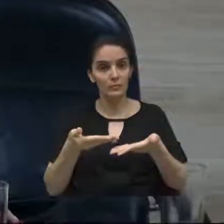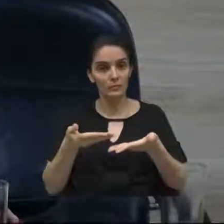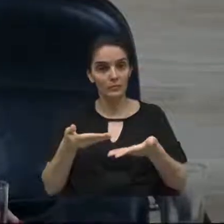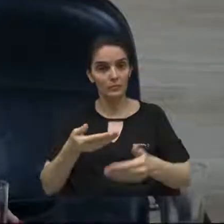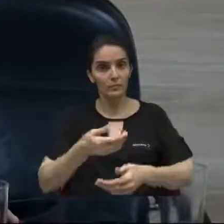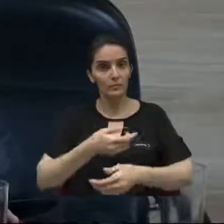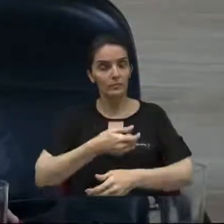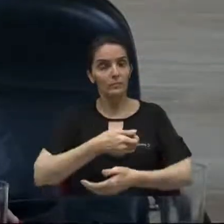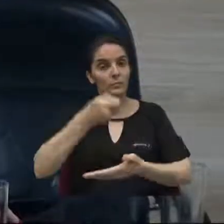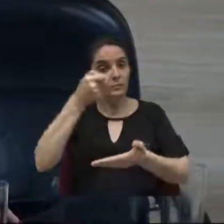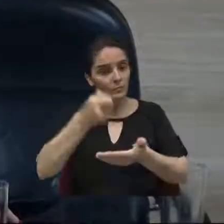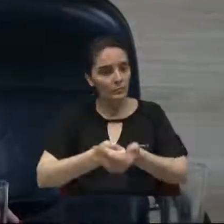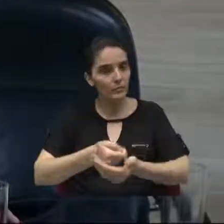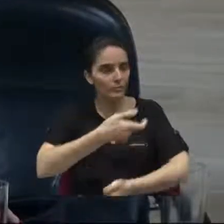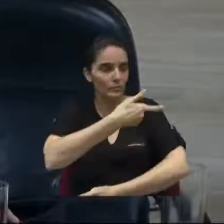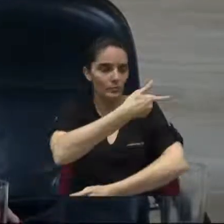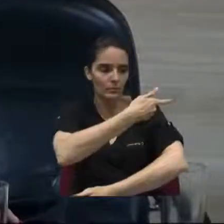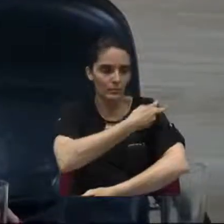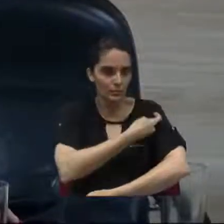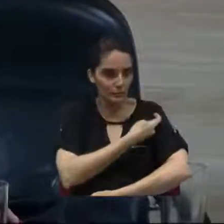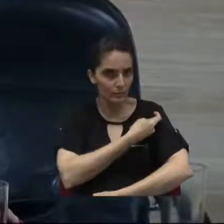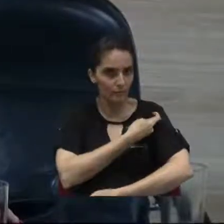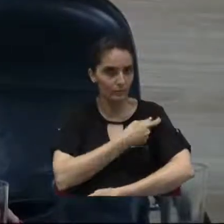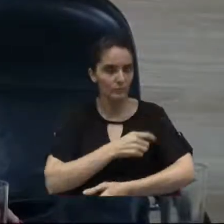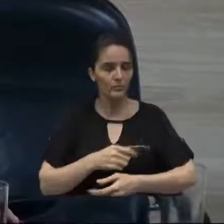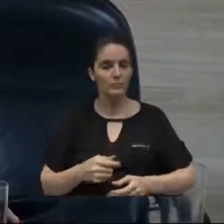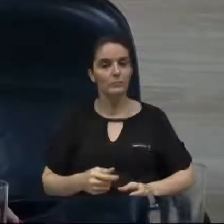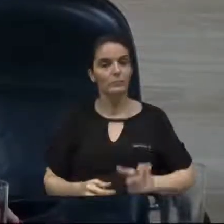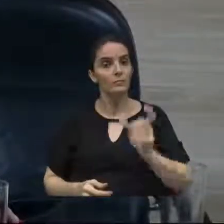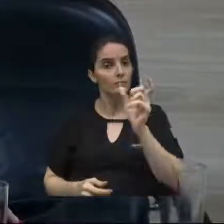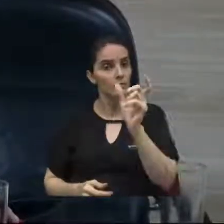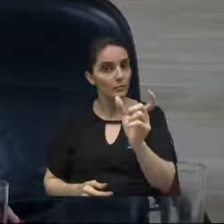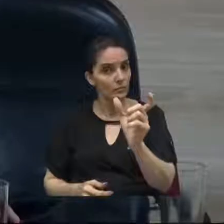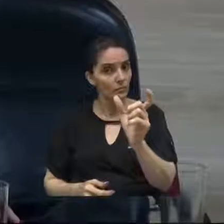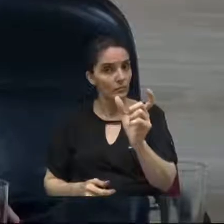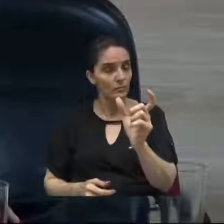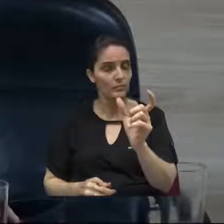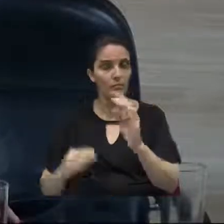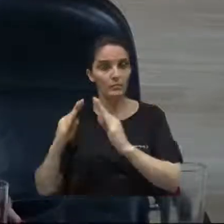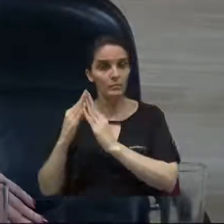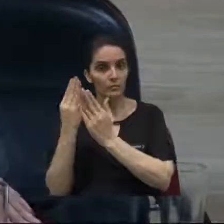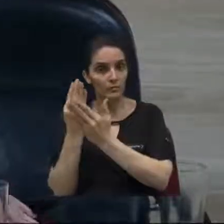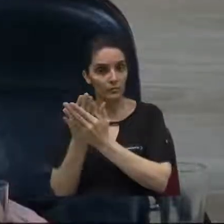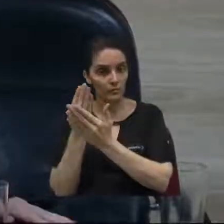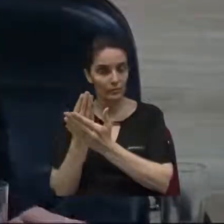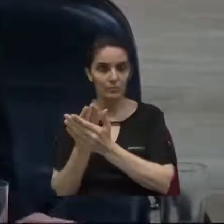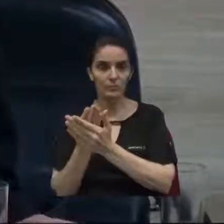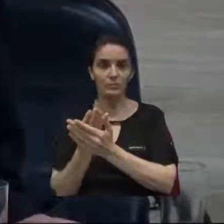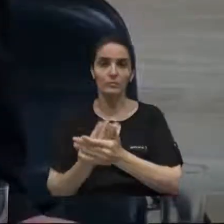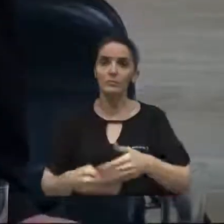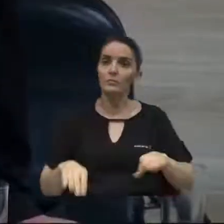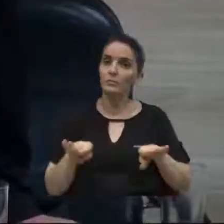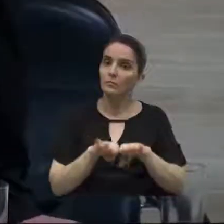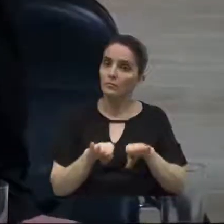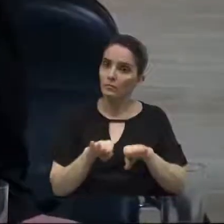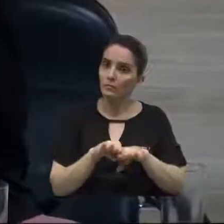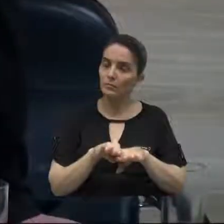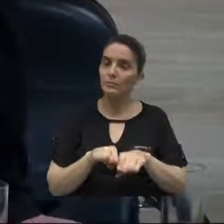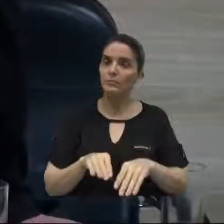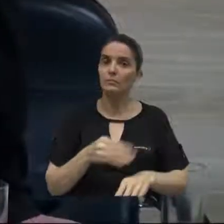a vacinação, a apresentação, tanto nas escolas municipais quanto nas